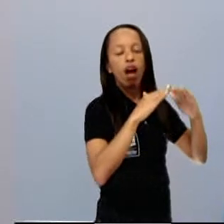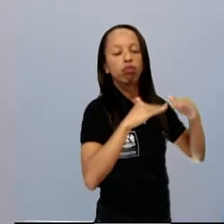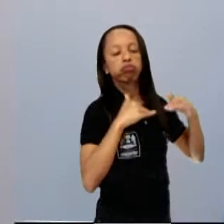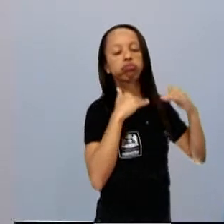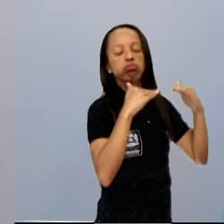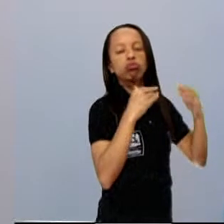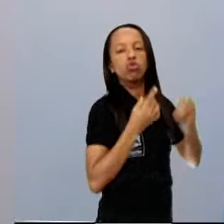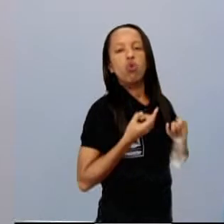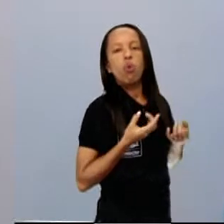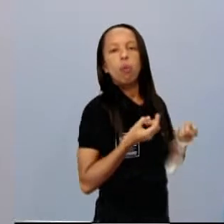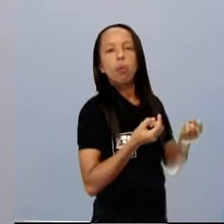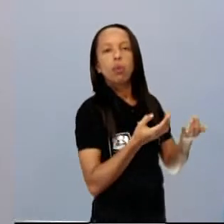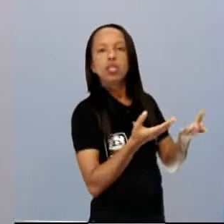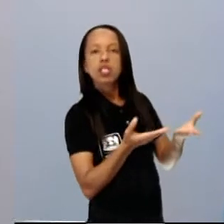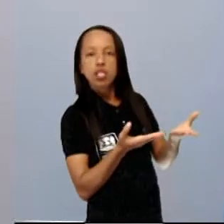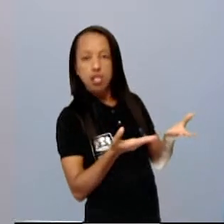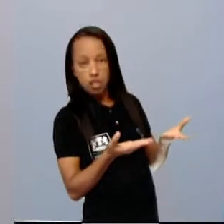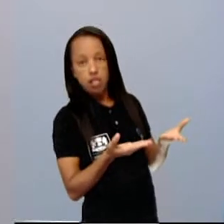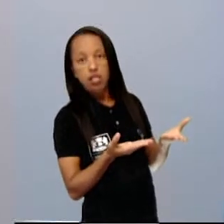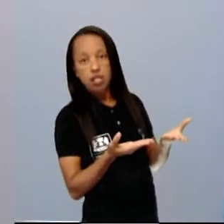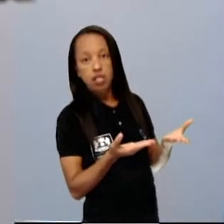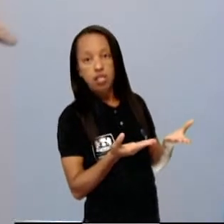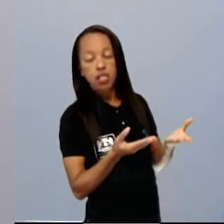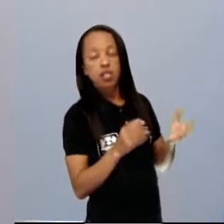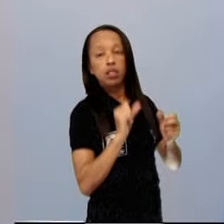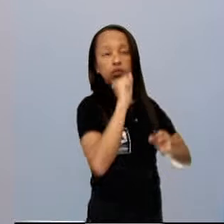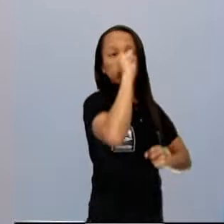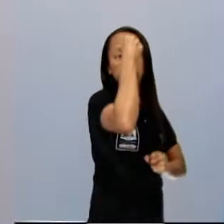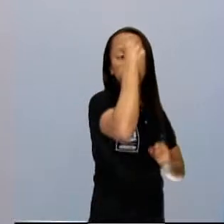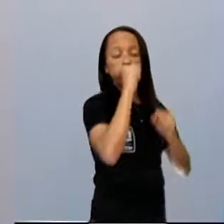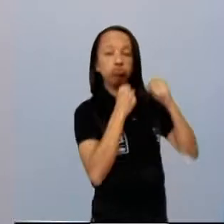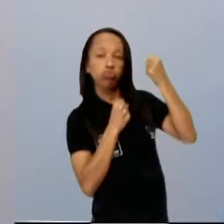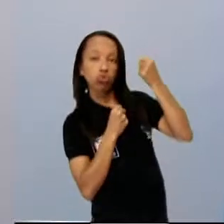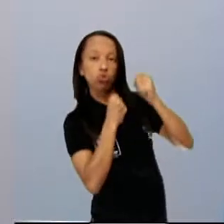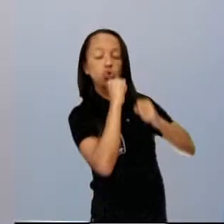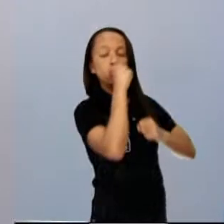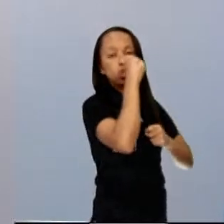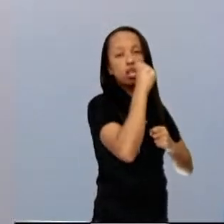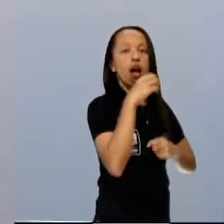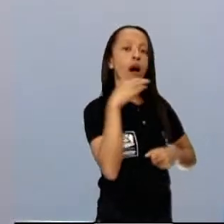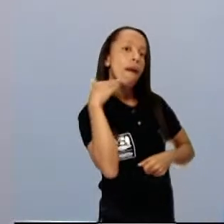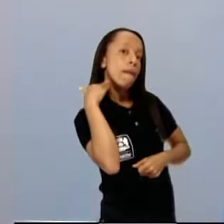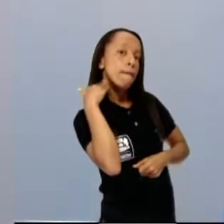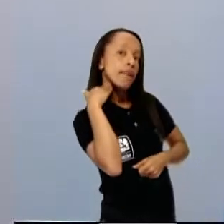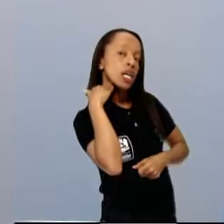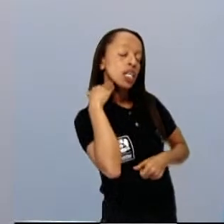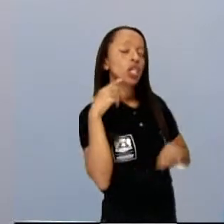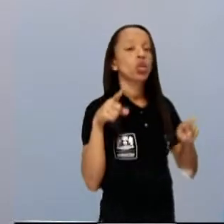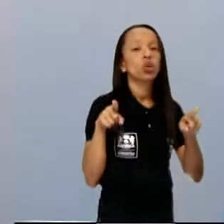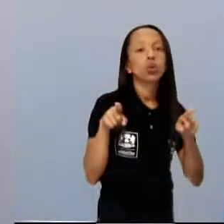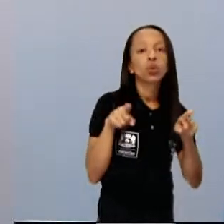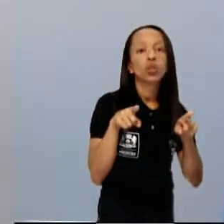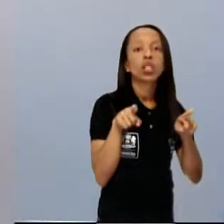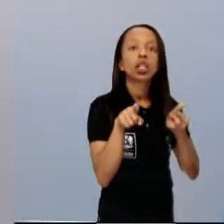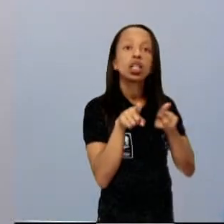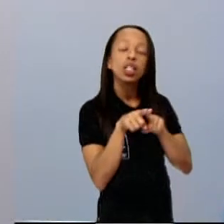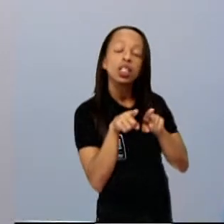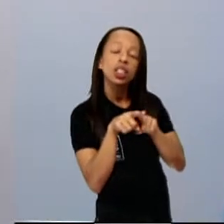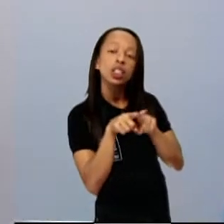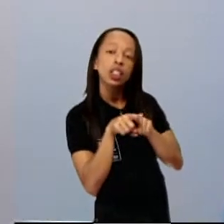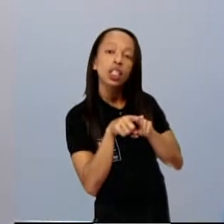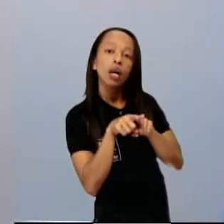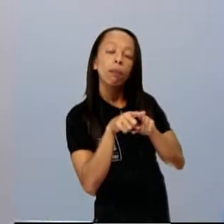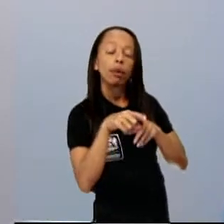comerciantes, tá certo? Principalmente pelos industriais, banqueiros. e tem o pessoal da nobreza que concordava com